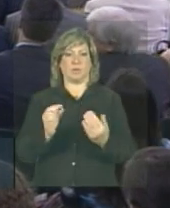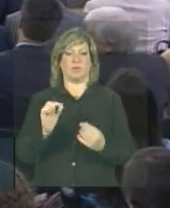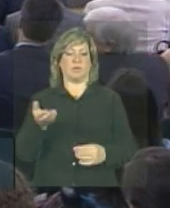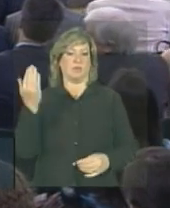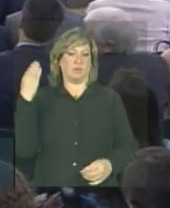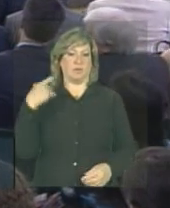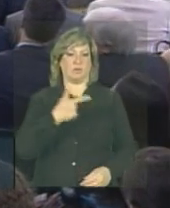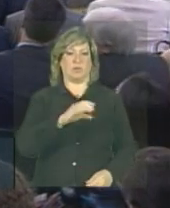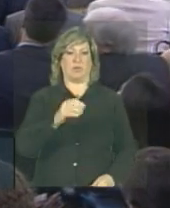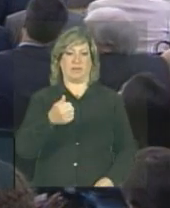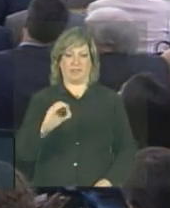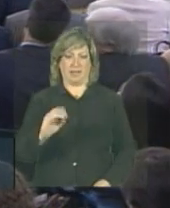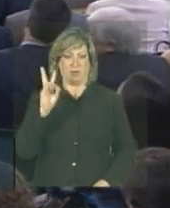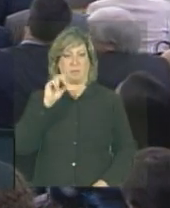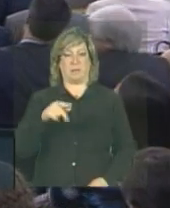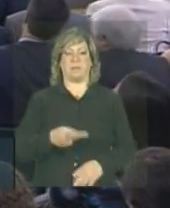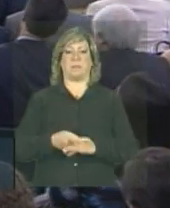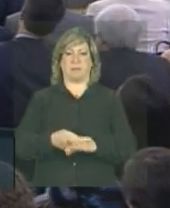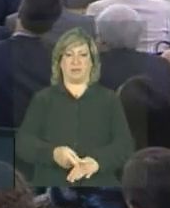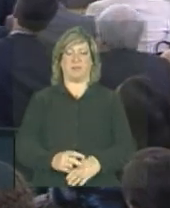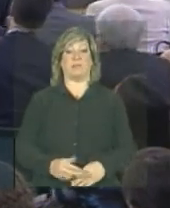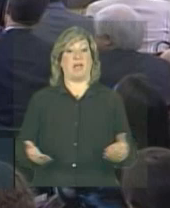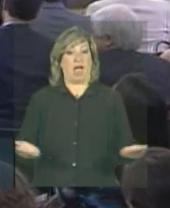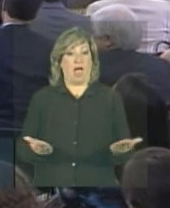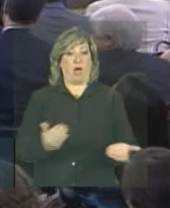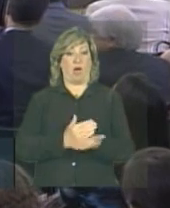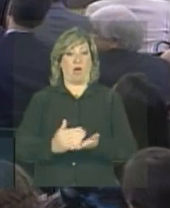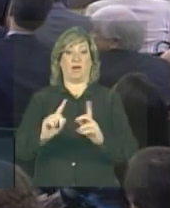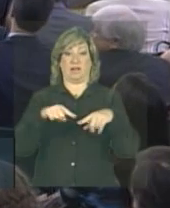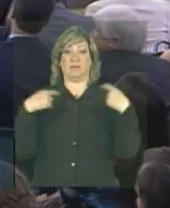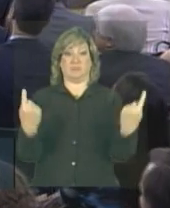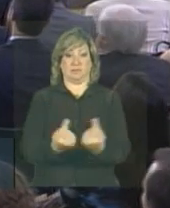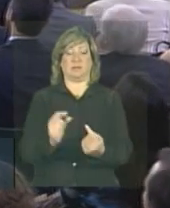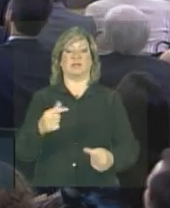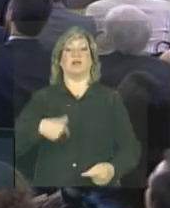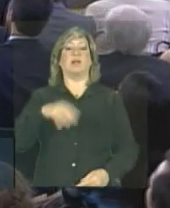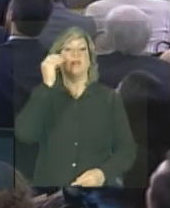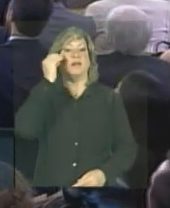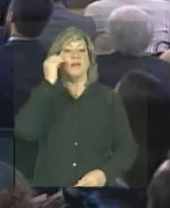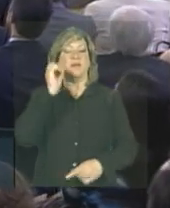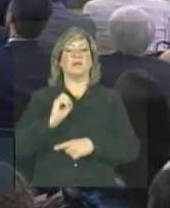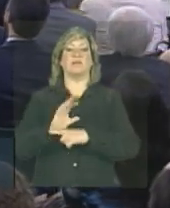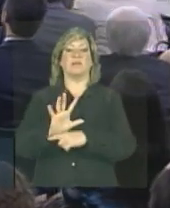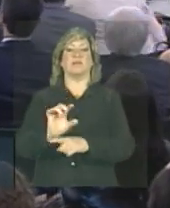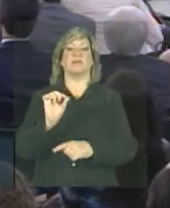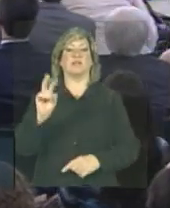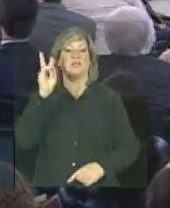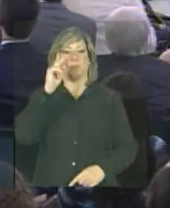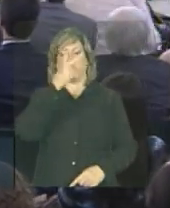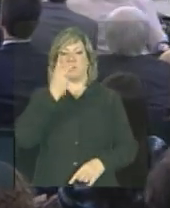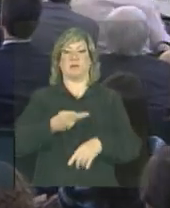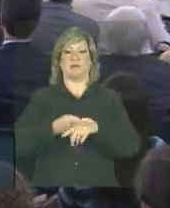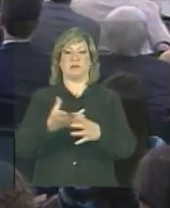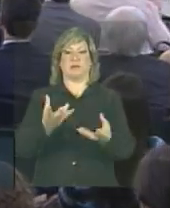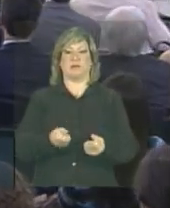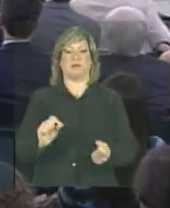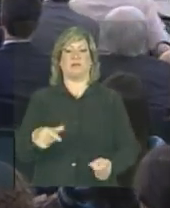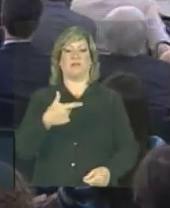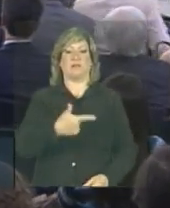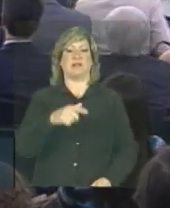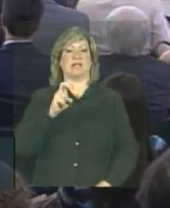de 2010 do prêmio. Dando início a esta cerimônia, assistiremos ao vídeo sobre os agraciados com